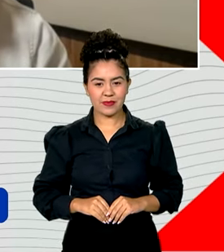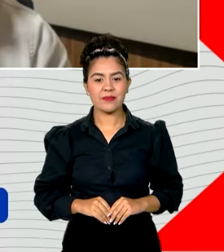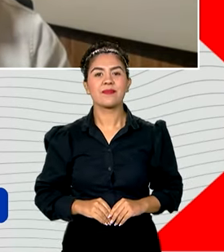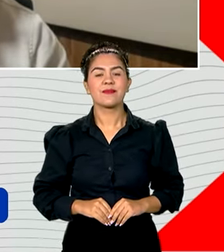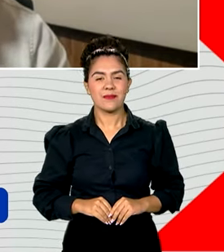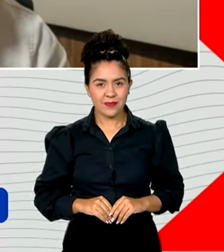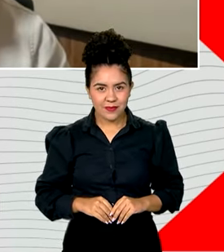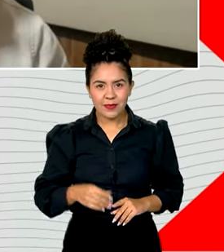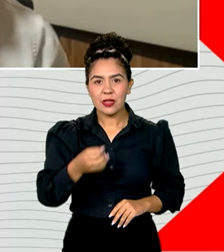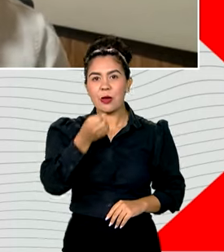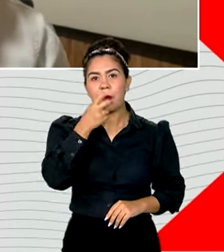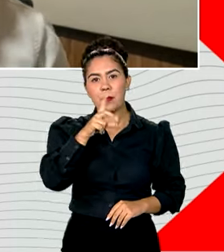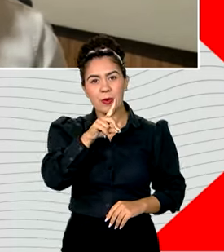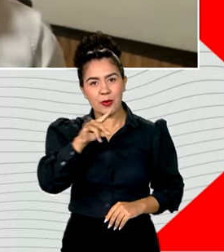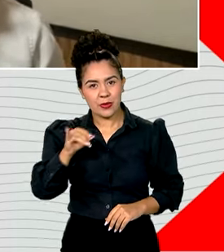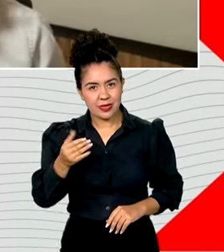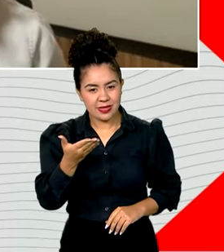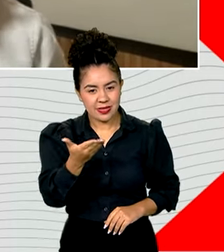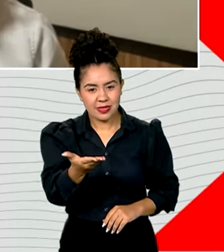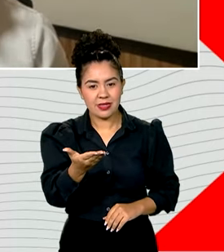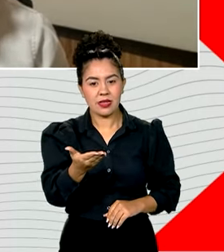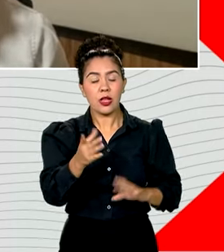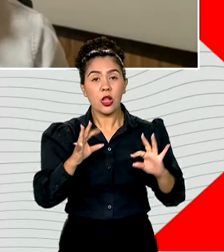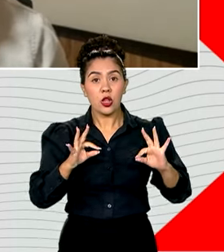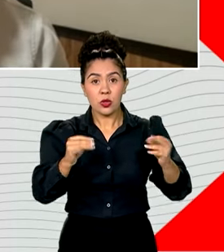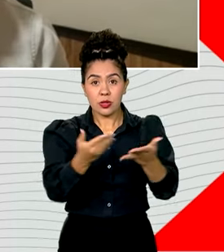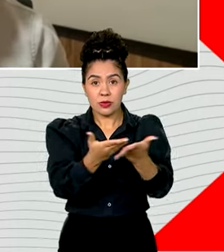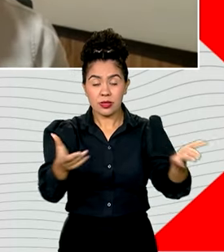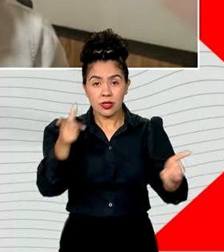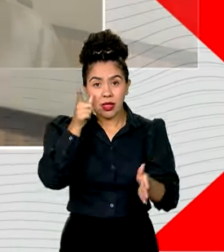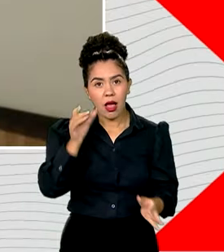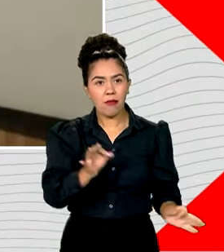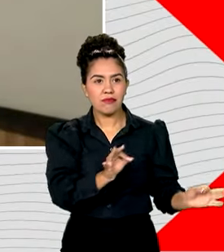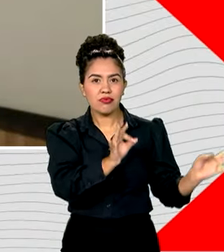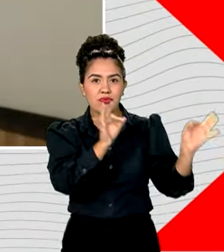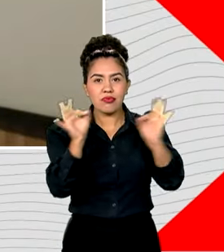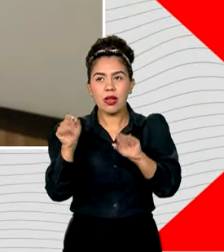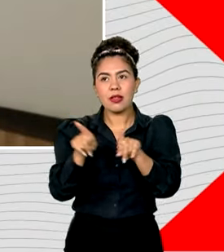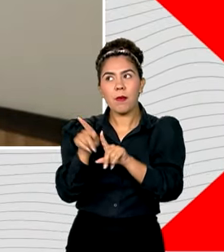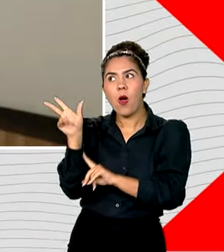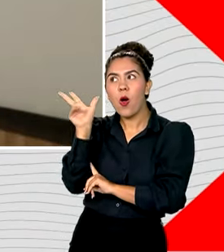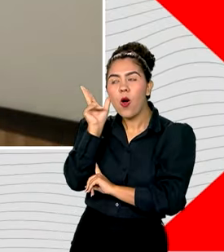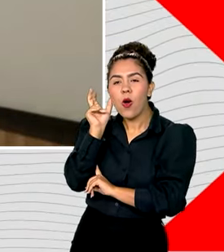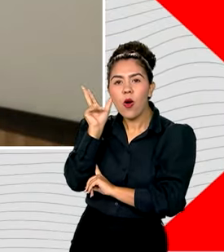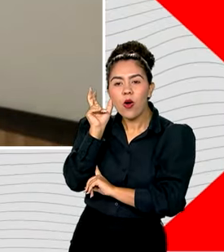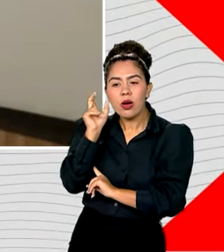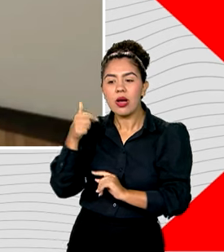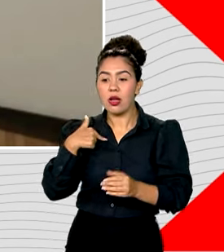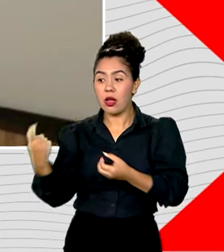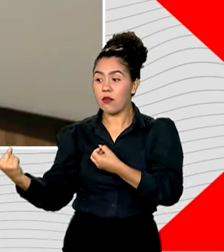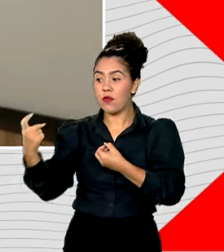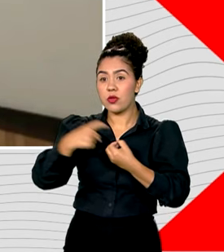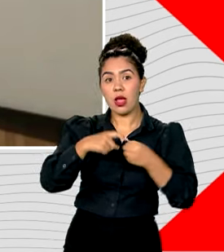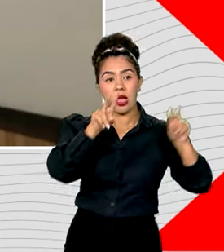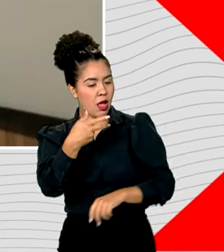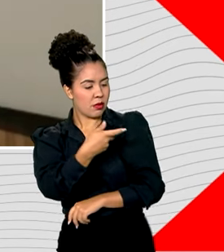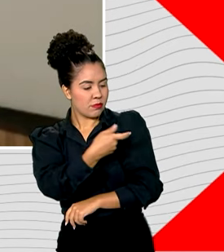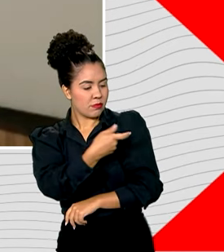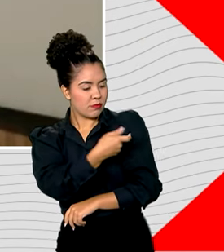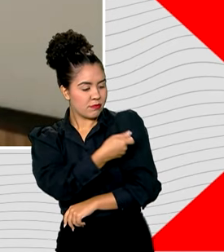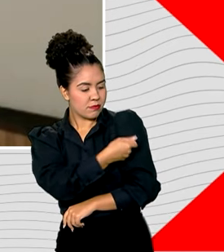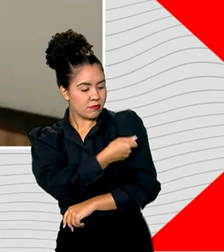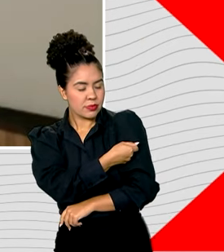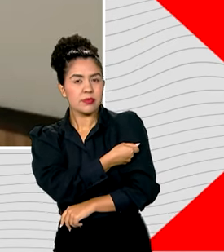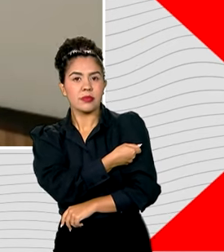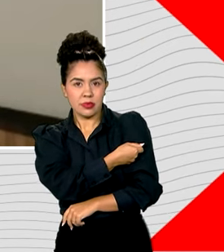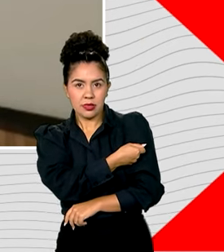muito bom dia Karine Bom dia Ministro todo mundo que tá acompanhando aqui esse nosso bate-papo eu quero retomar o assunto da vacinação